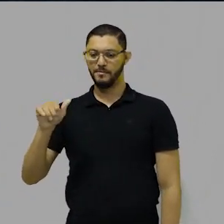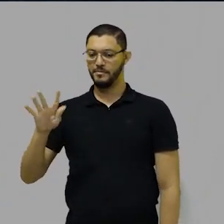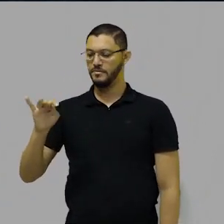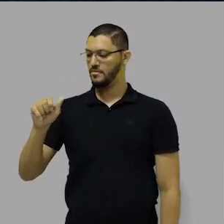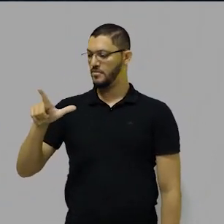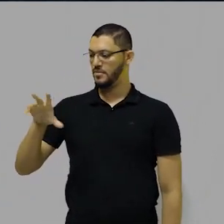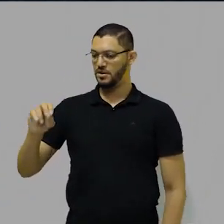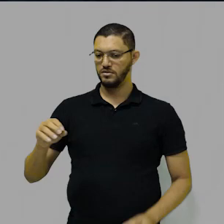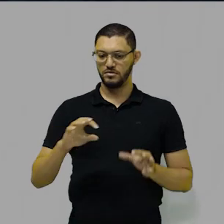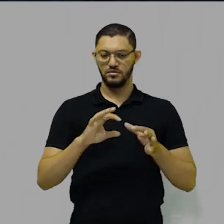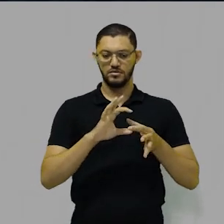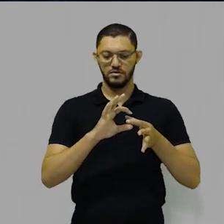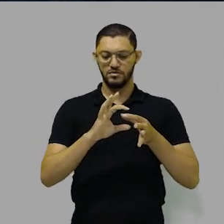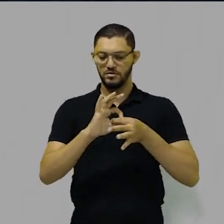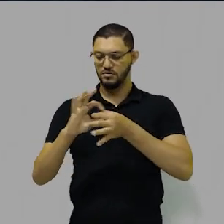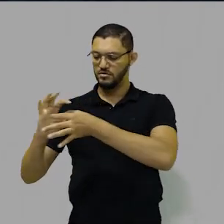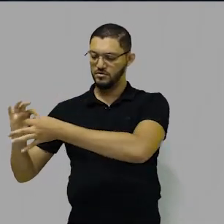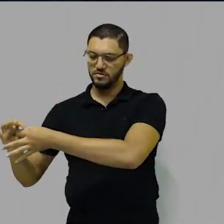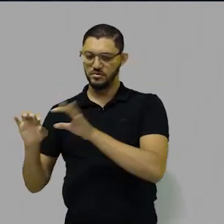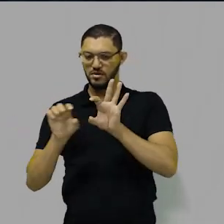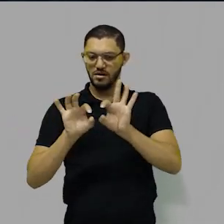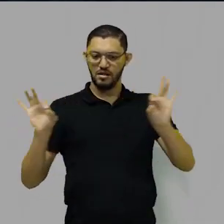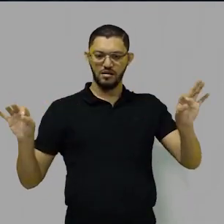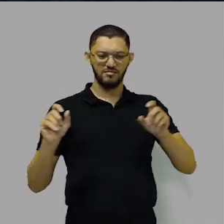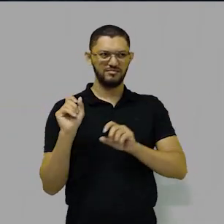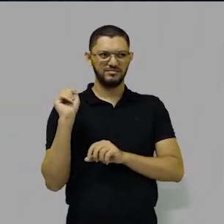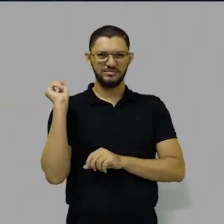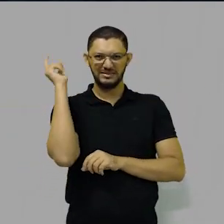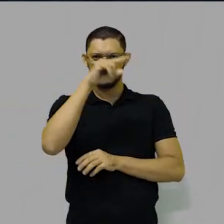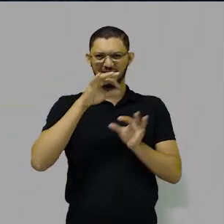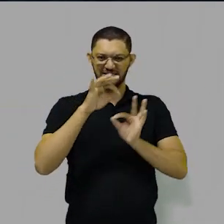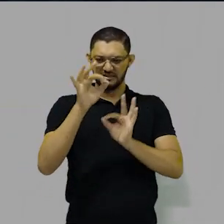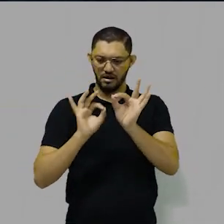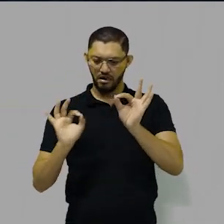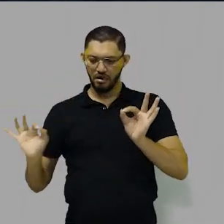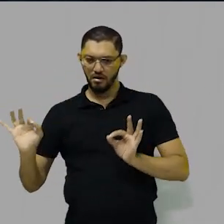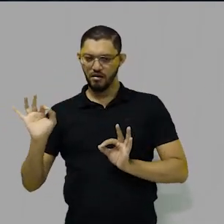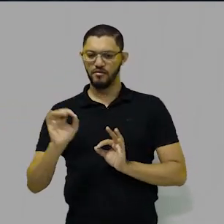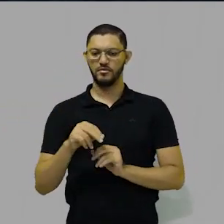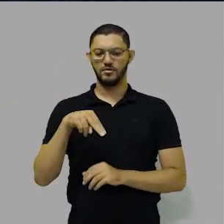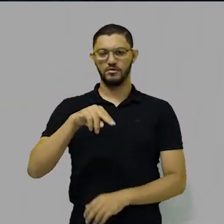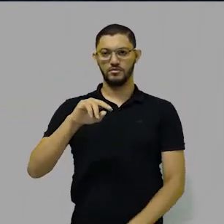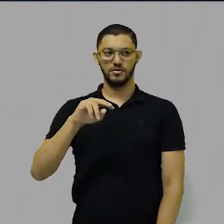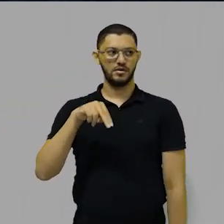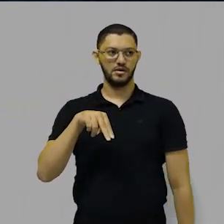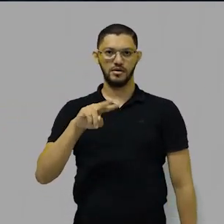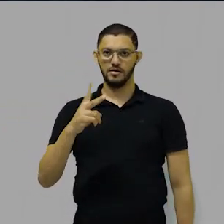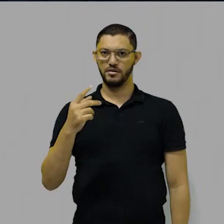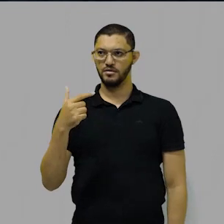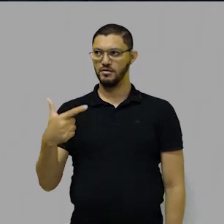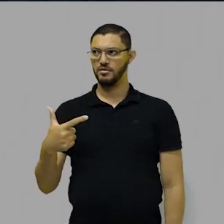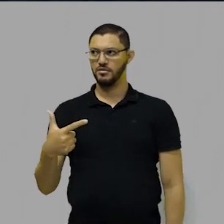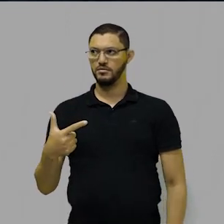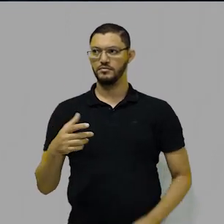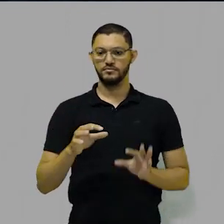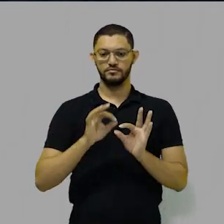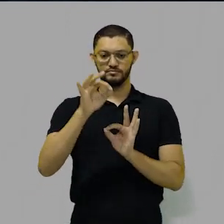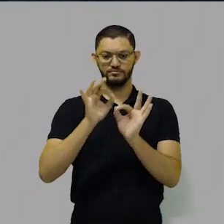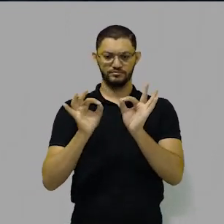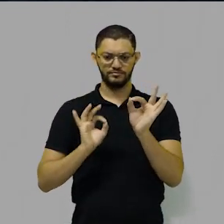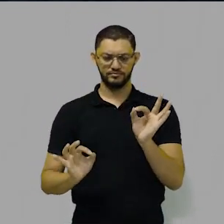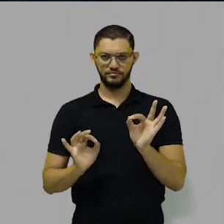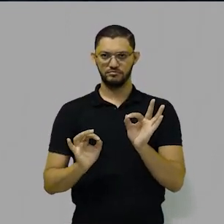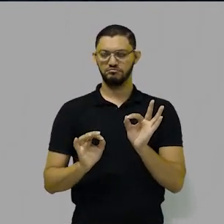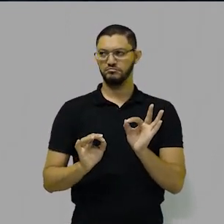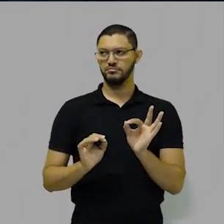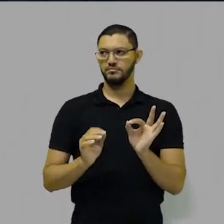estruturas maiores, estruturas mais complexas, certo? O NH2 ele vai ser considerado uma ramificação,